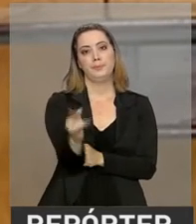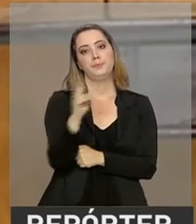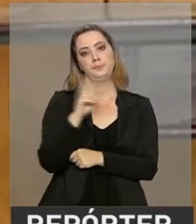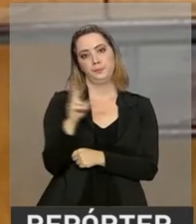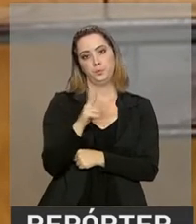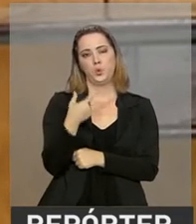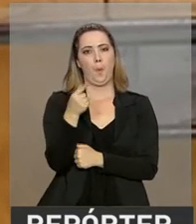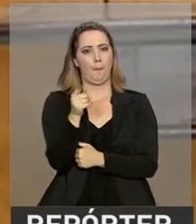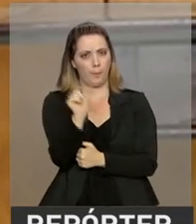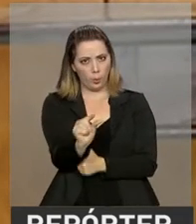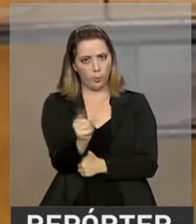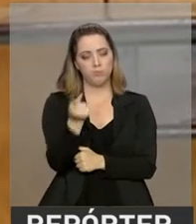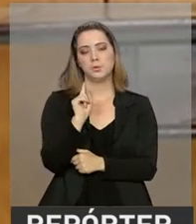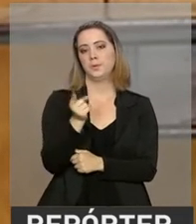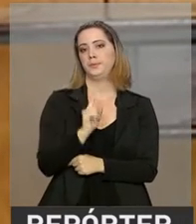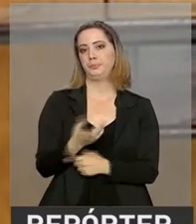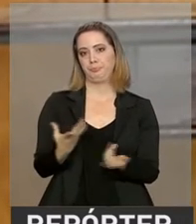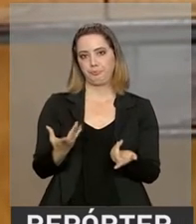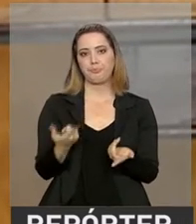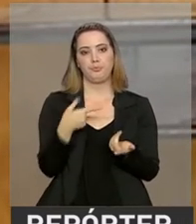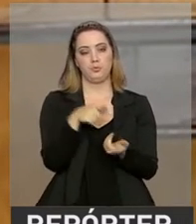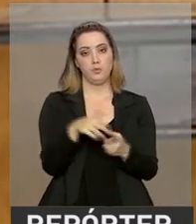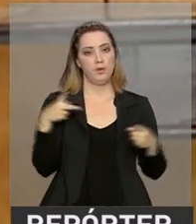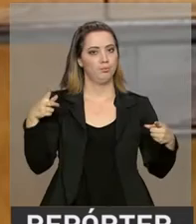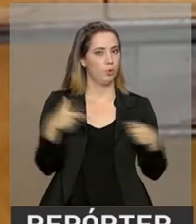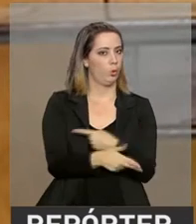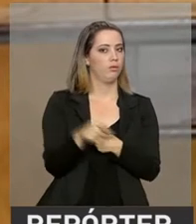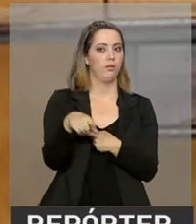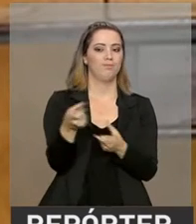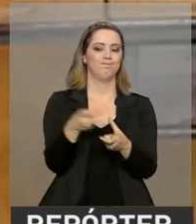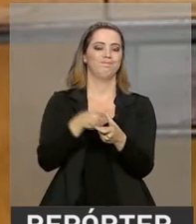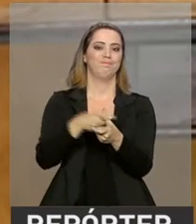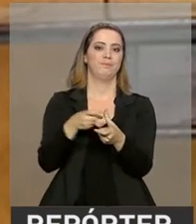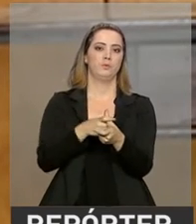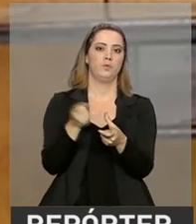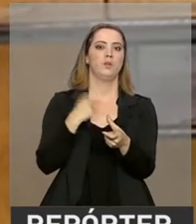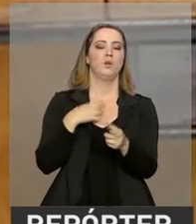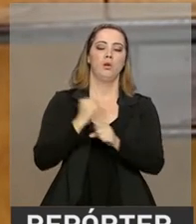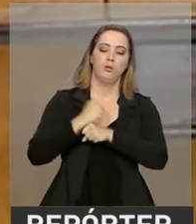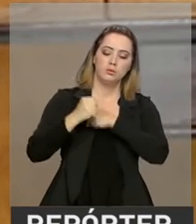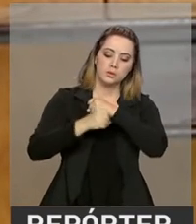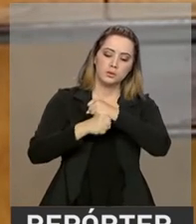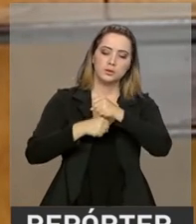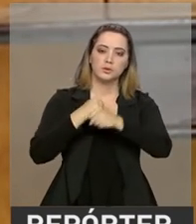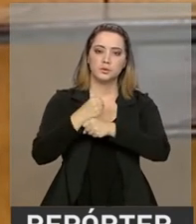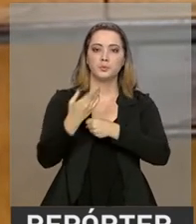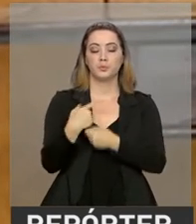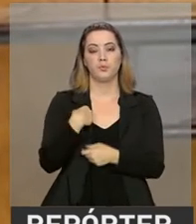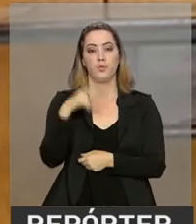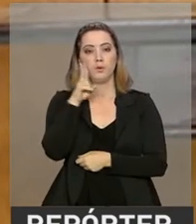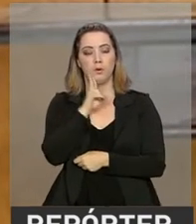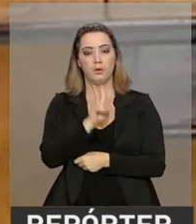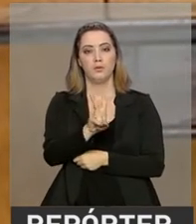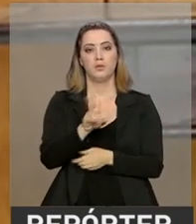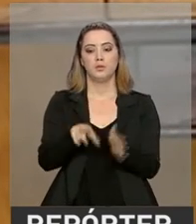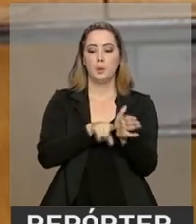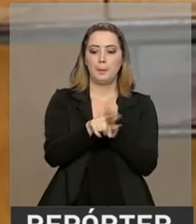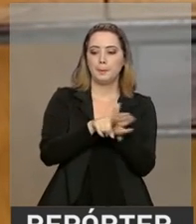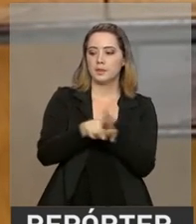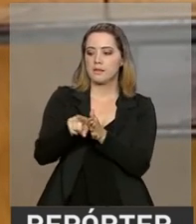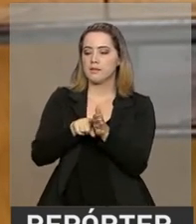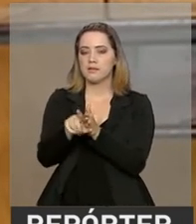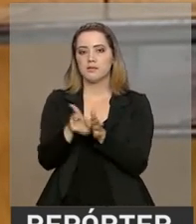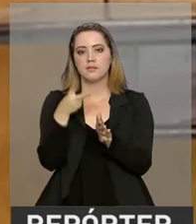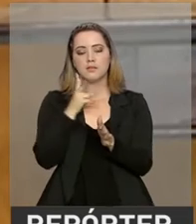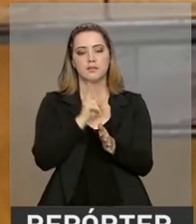Não é pouca coisa, não é? E para eliminar esse déficit, você precisa de alguns anos. Aliás, eu tenho pesquisas feitas que